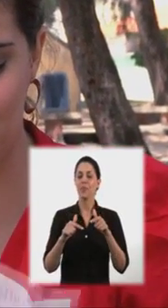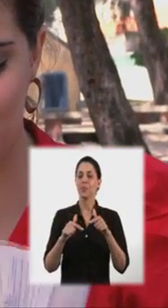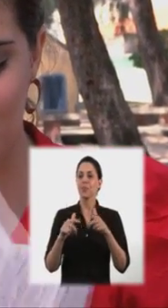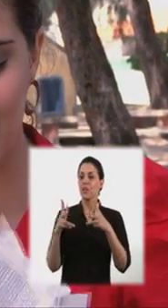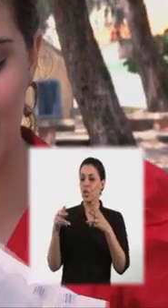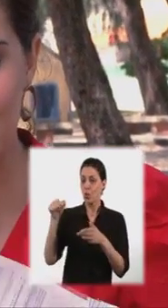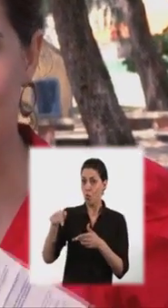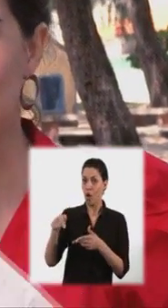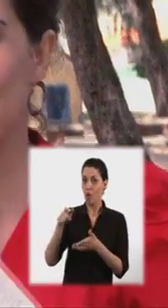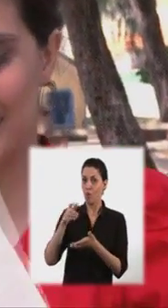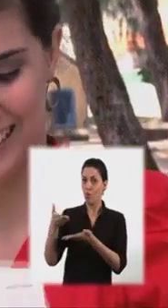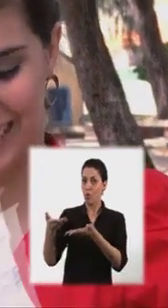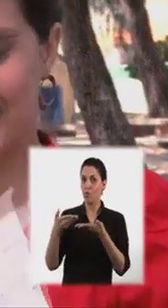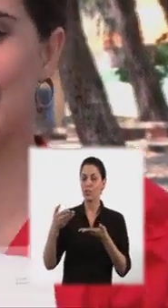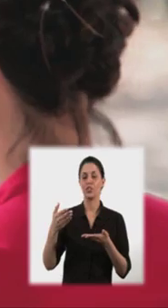tá?